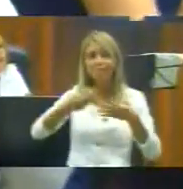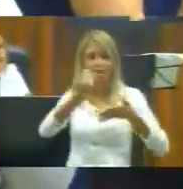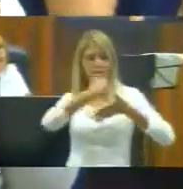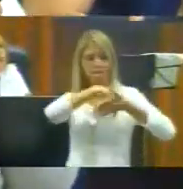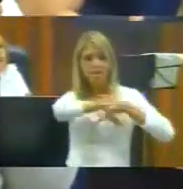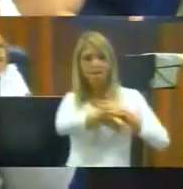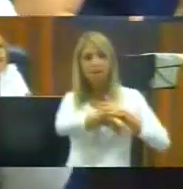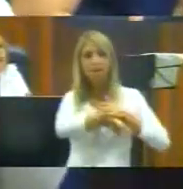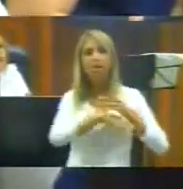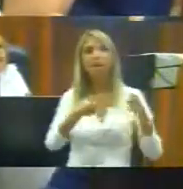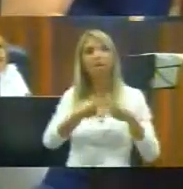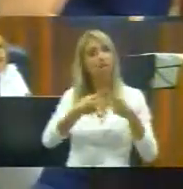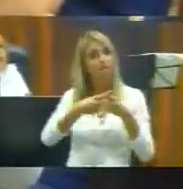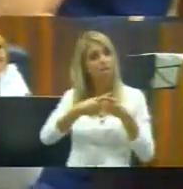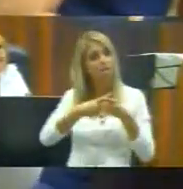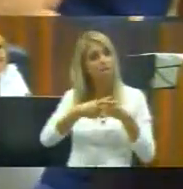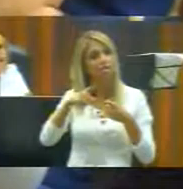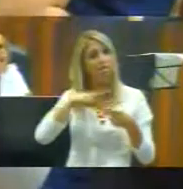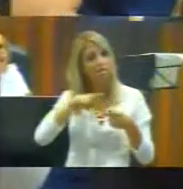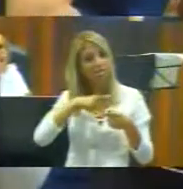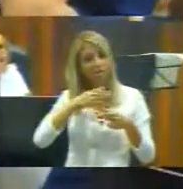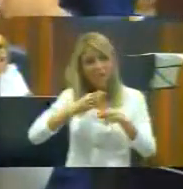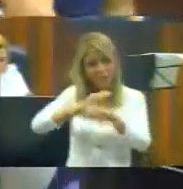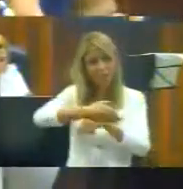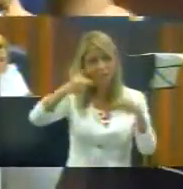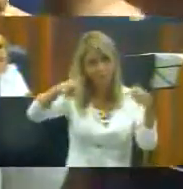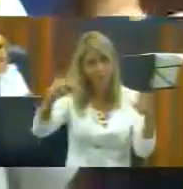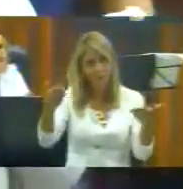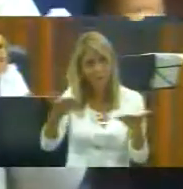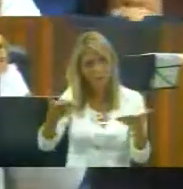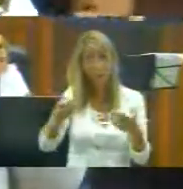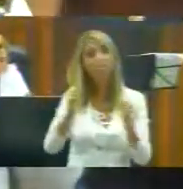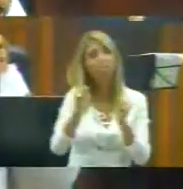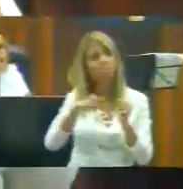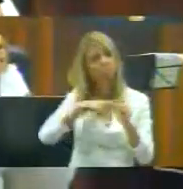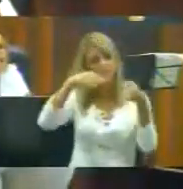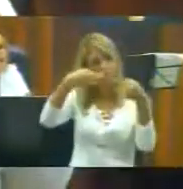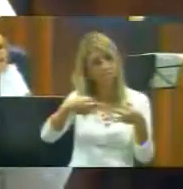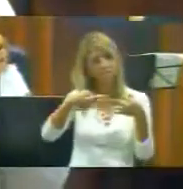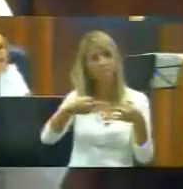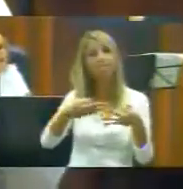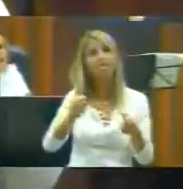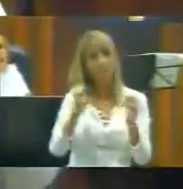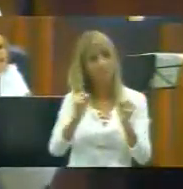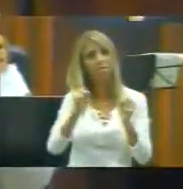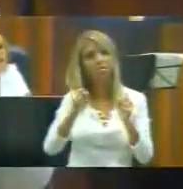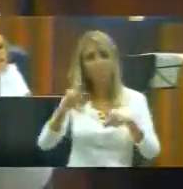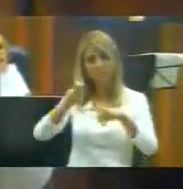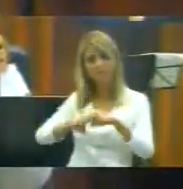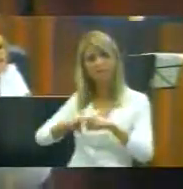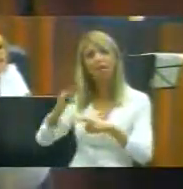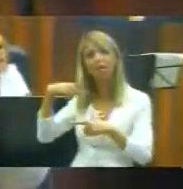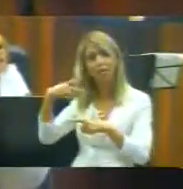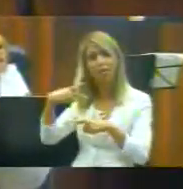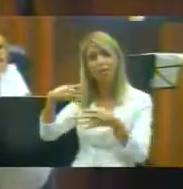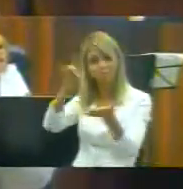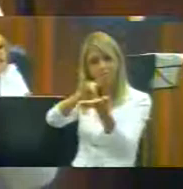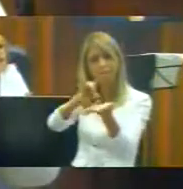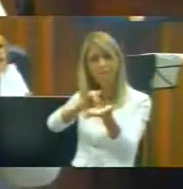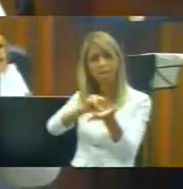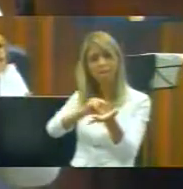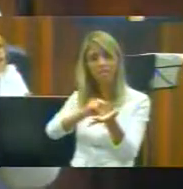chegaram até aqui, podem ter certeza que um dia vocês podem estar sentados aqui. Tá? É só batalhar,